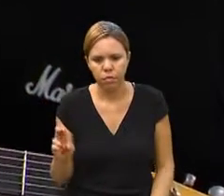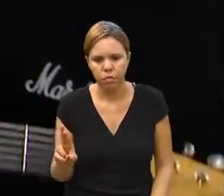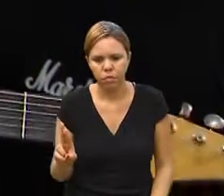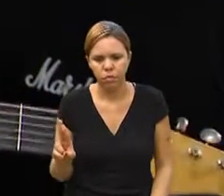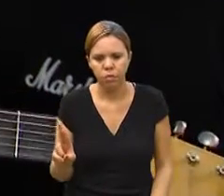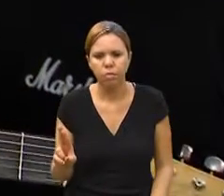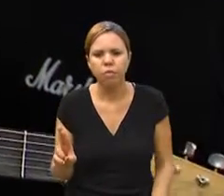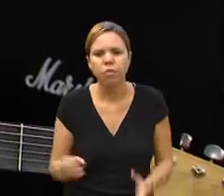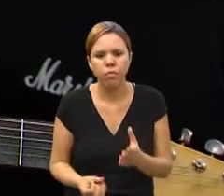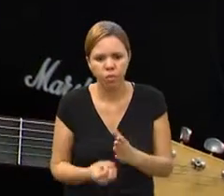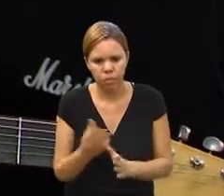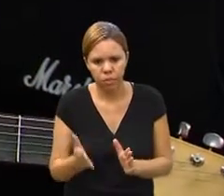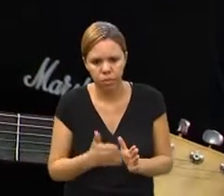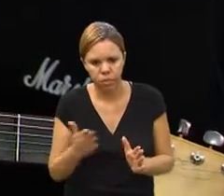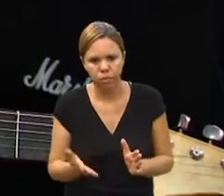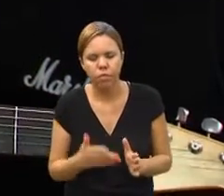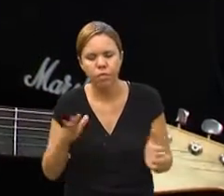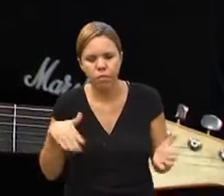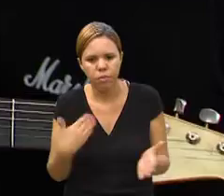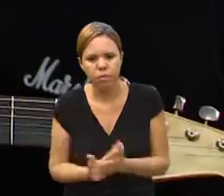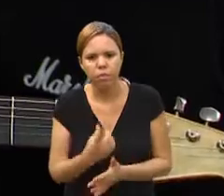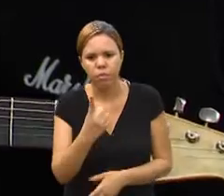fabricou, né, fabrica até hoje, desde